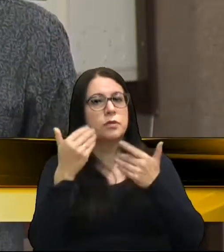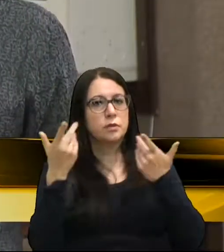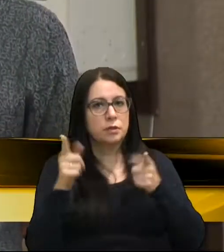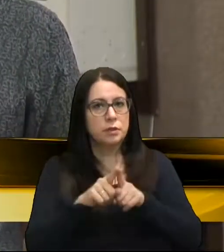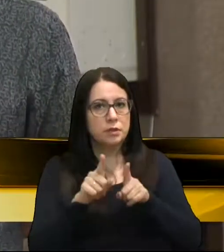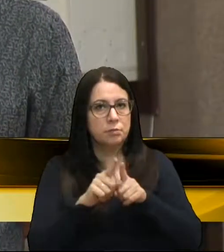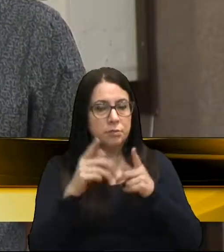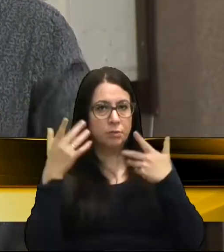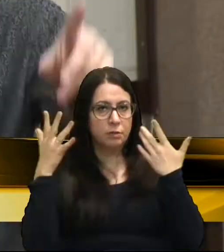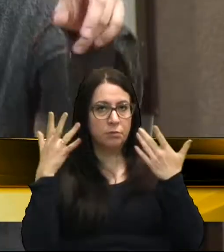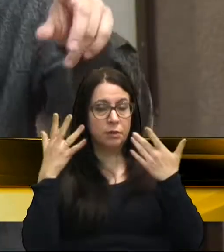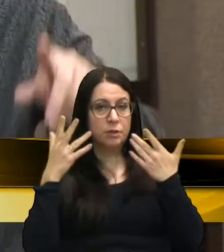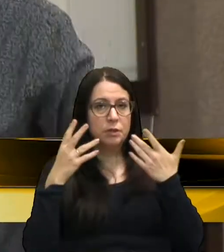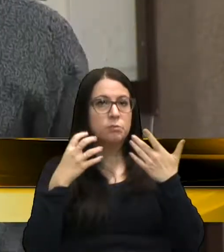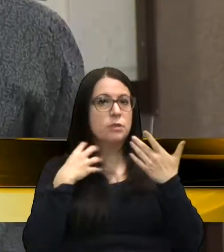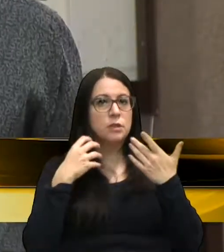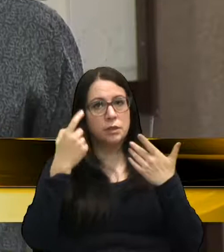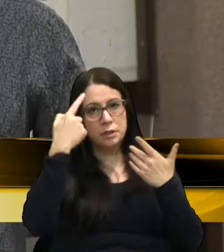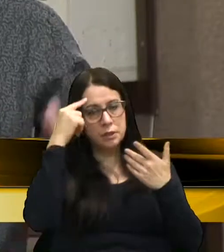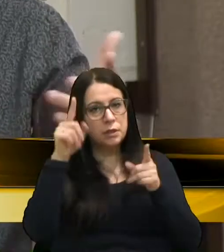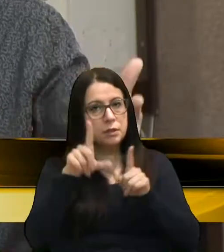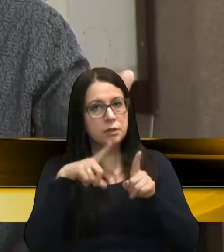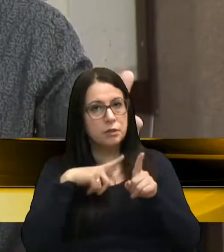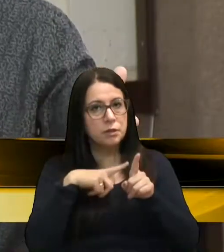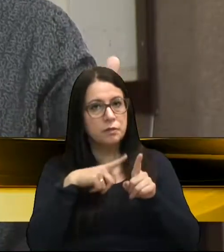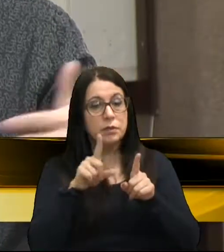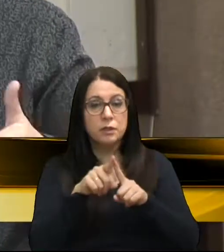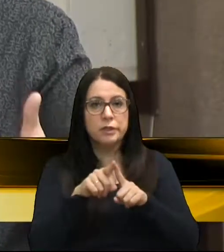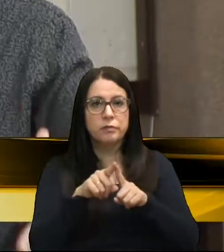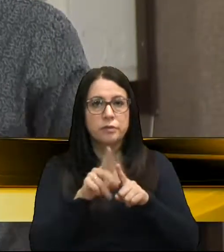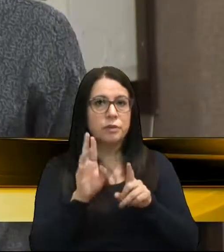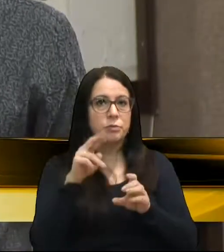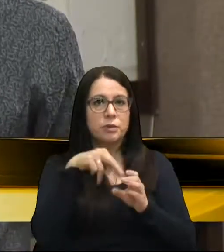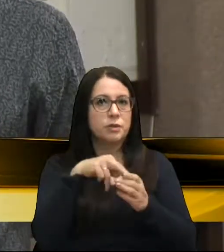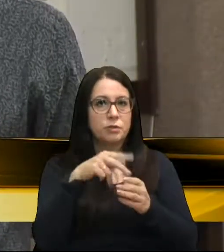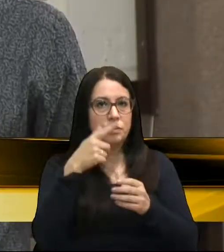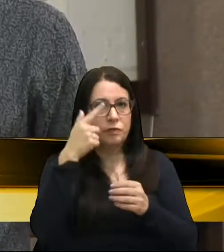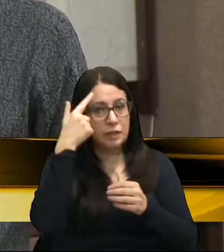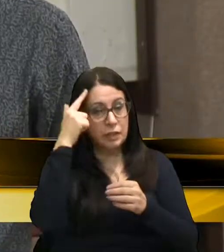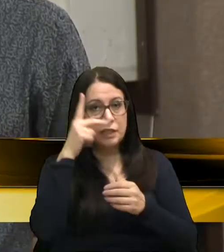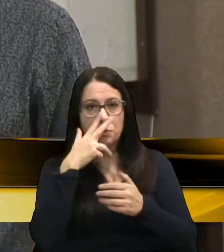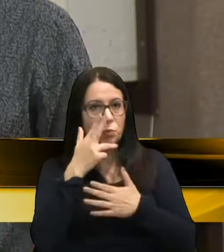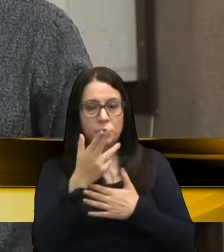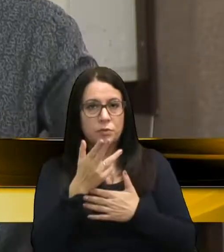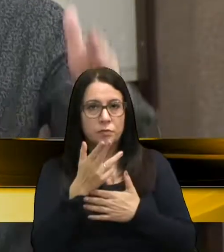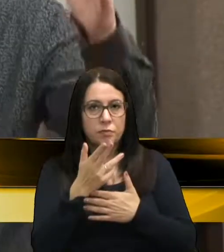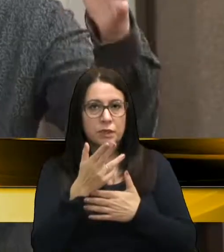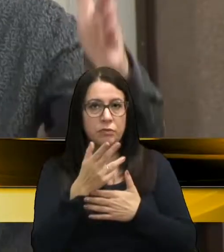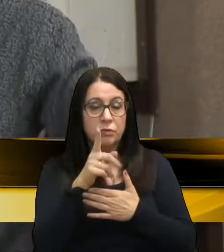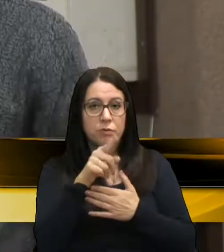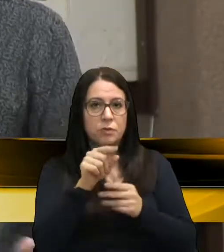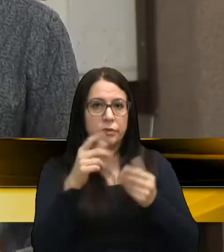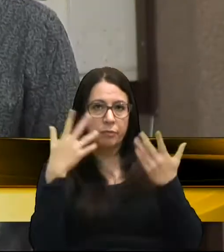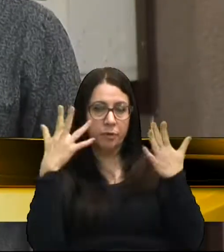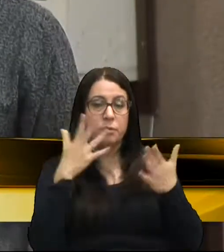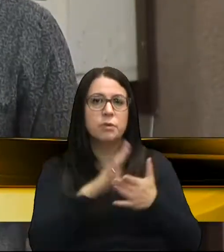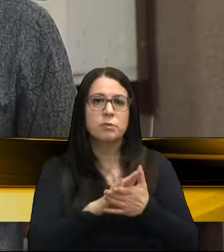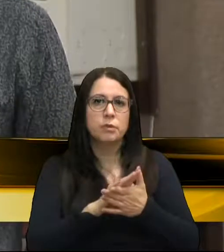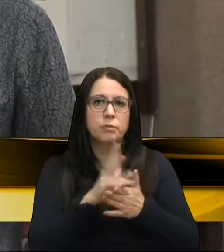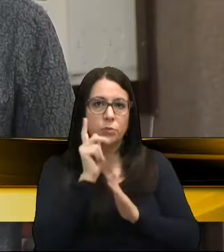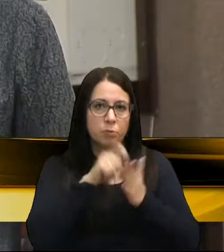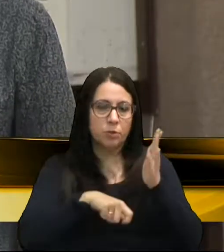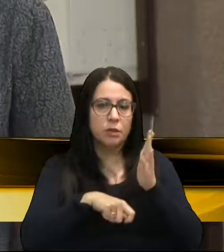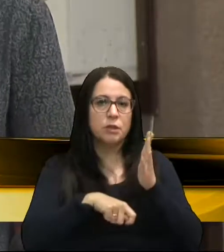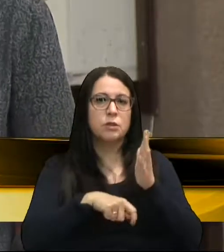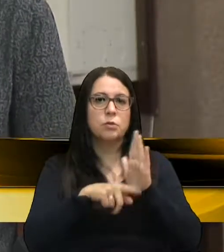parabenizar, vereador Daniel Luz, pela ideia que o senhor teve, porque eu realmente não tive uma ideia similar a essa, né, mas o senhor está de parabéns por ter protocolado esse